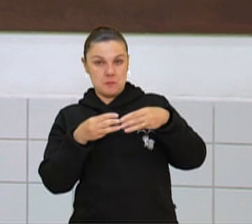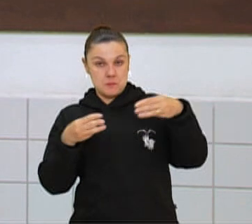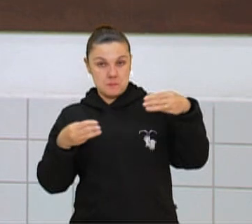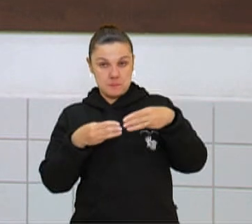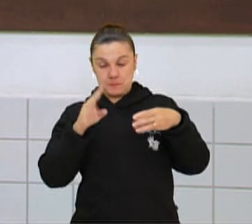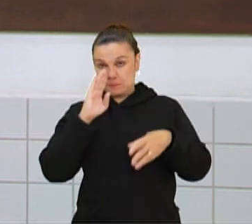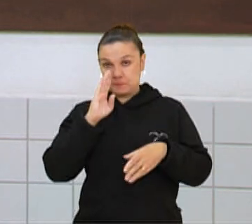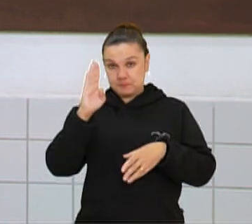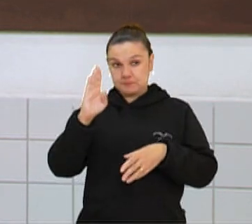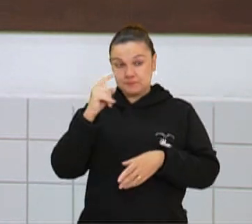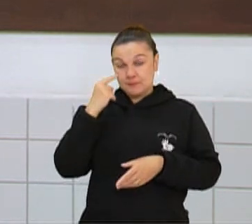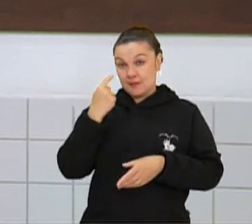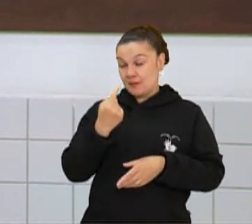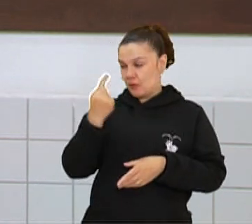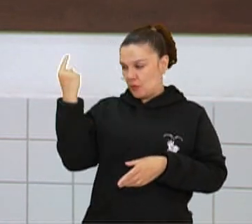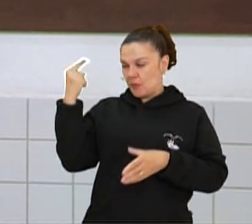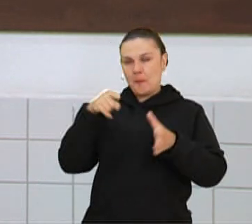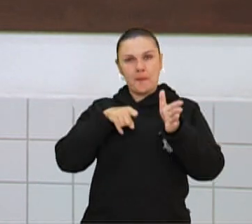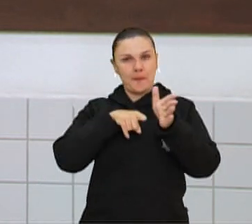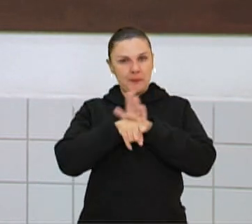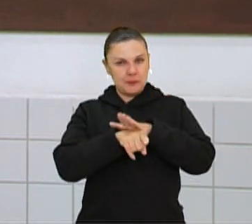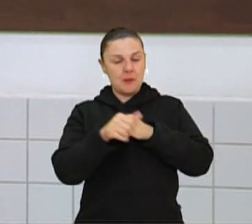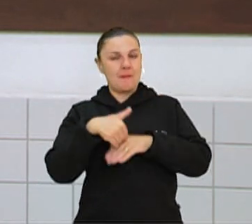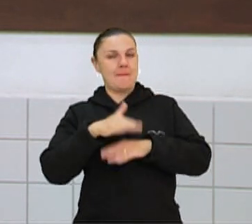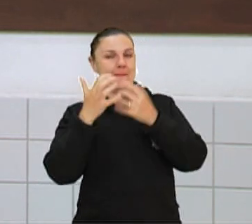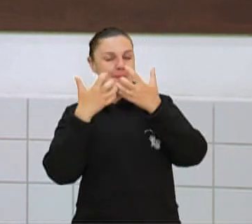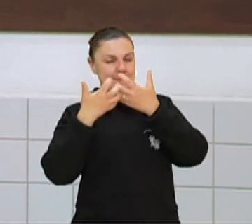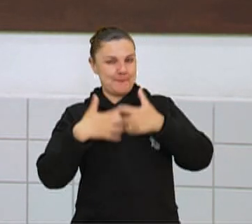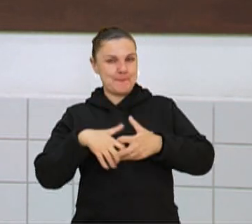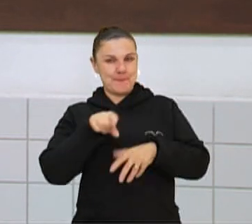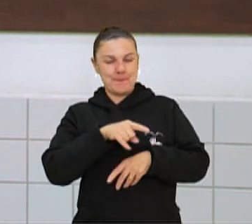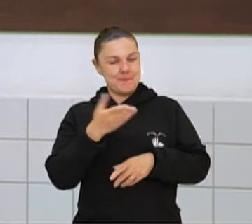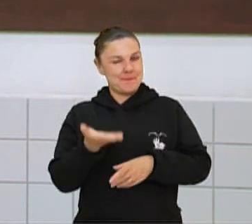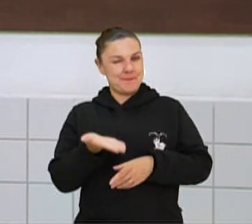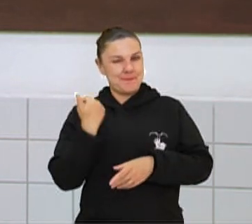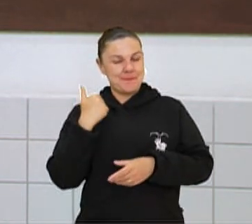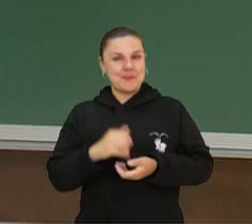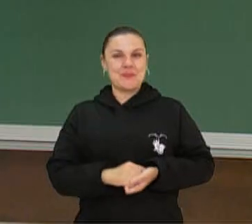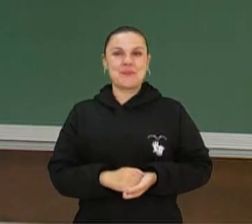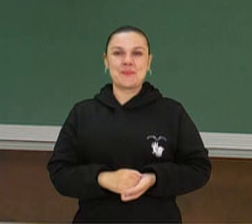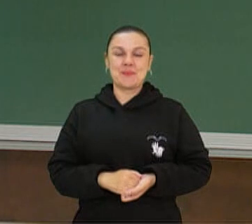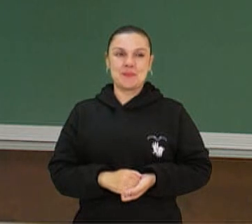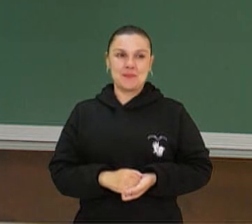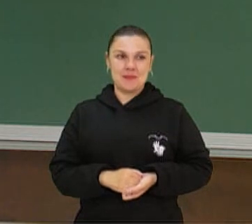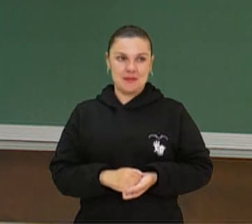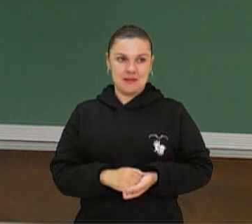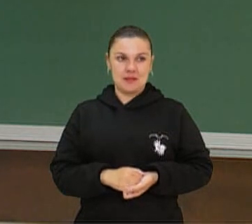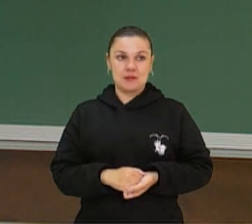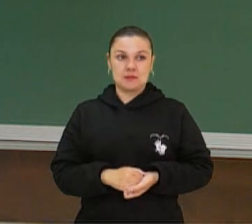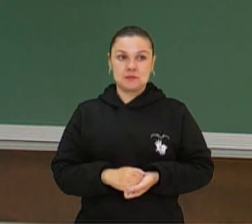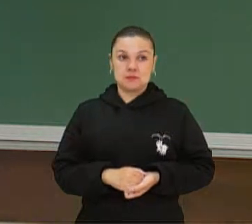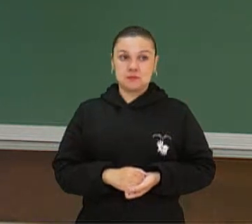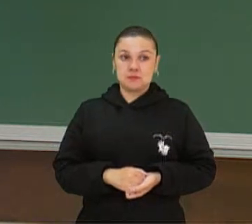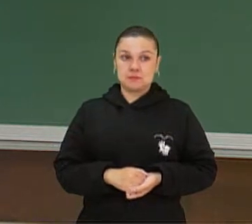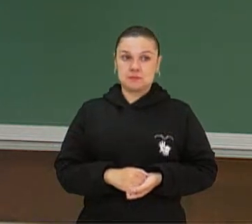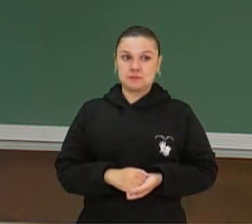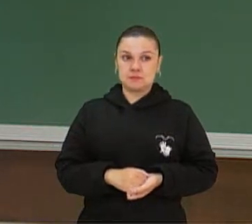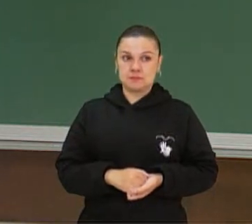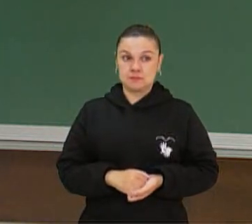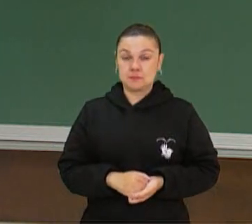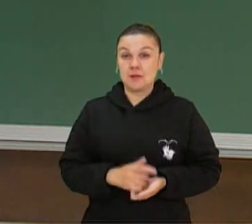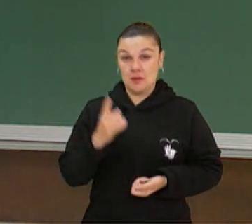principalmente, nós vamos analisar uma questãozinha aqui um pouquinho mais complexa. Vamos lá junto? Eu trouxe aqui então da